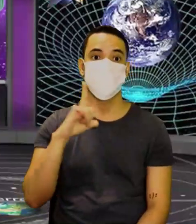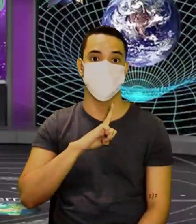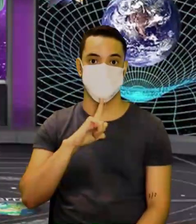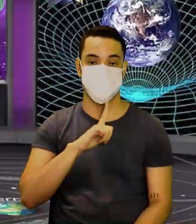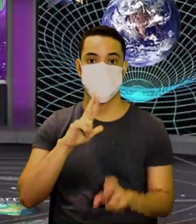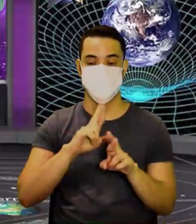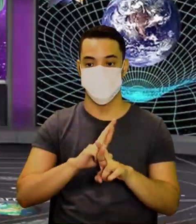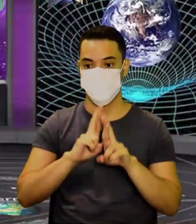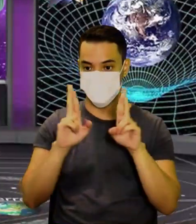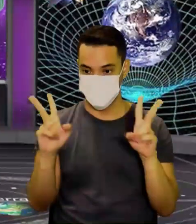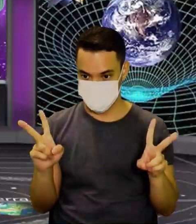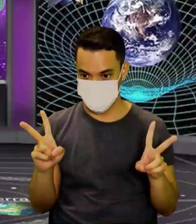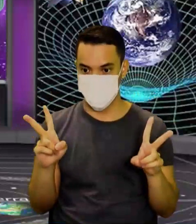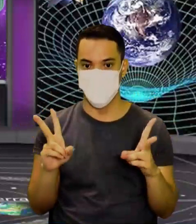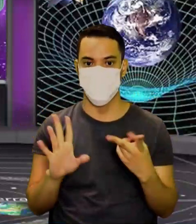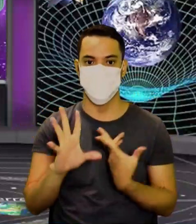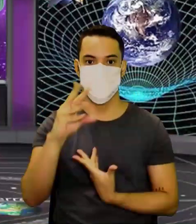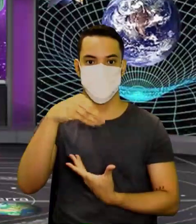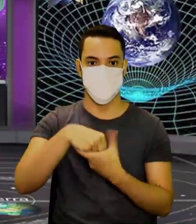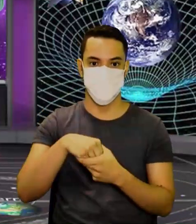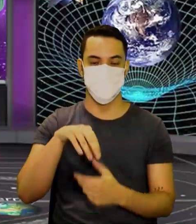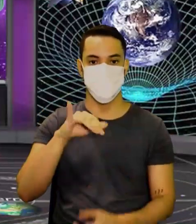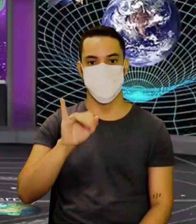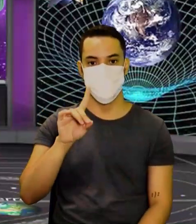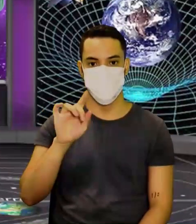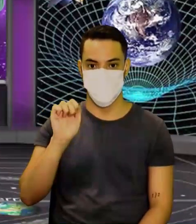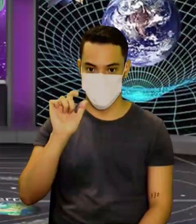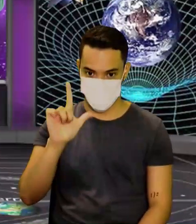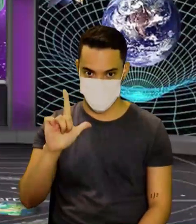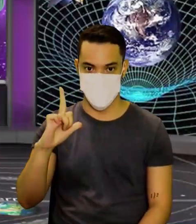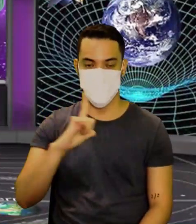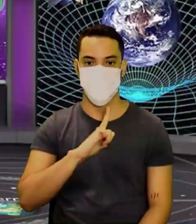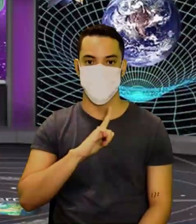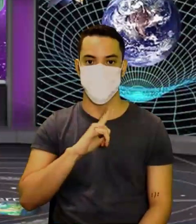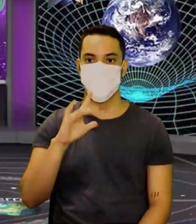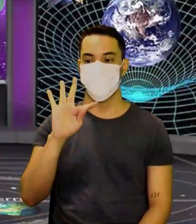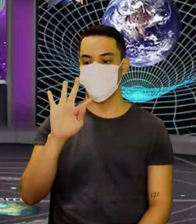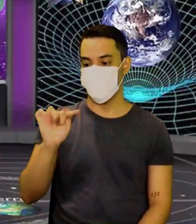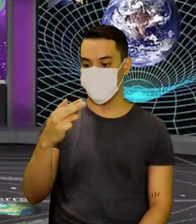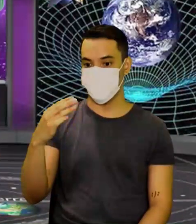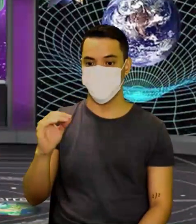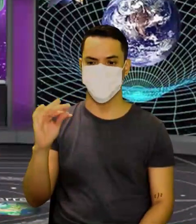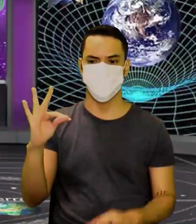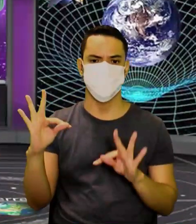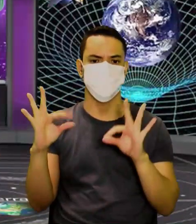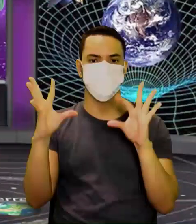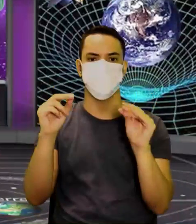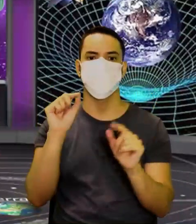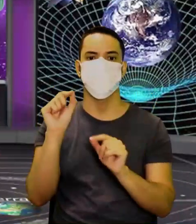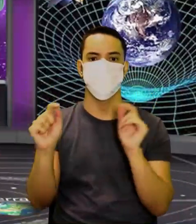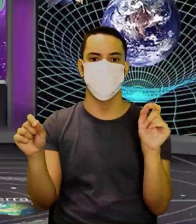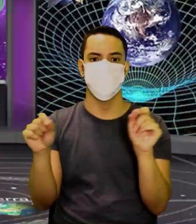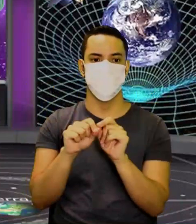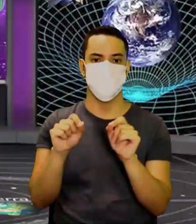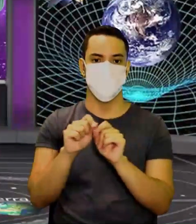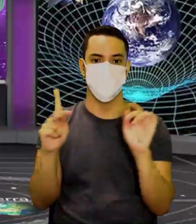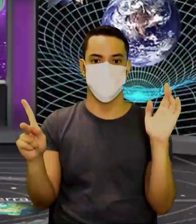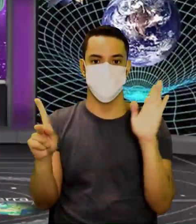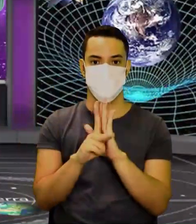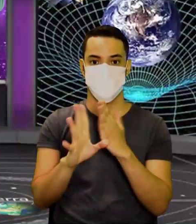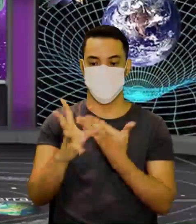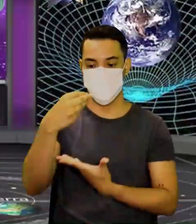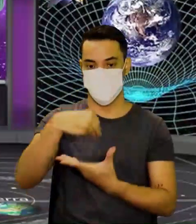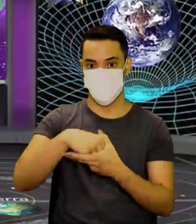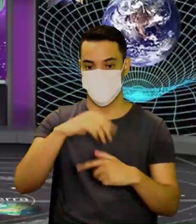né? Lá no gerador ideal, nós temos que a tensão, ela é totalmente fornecida, essa energia para as